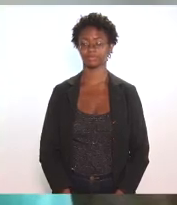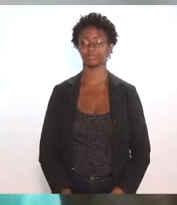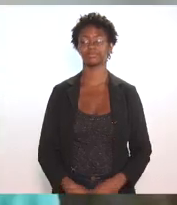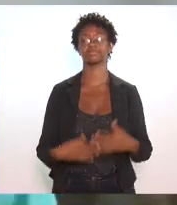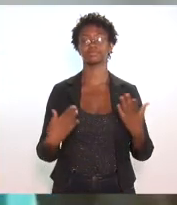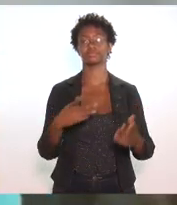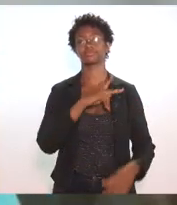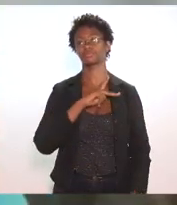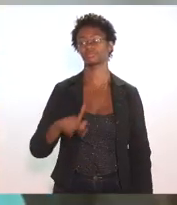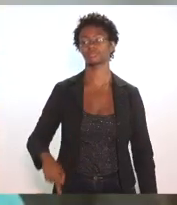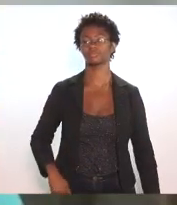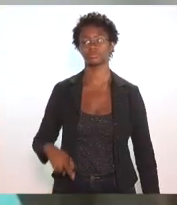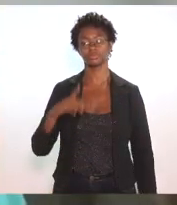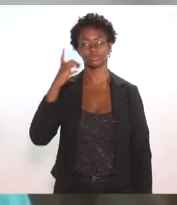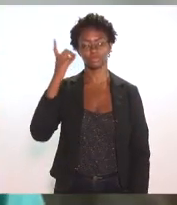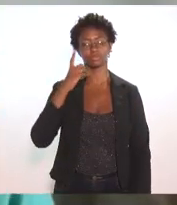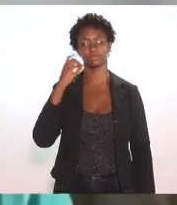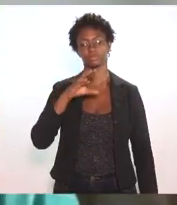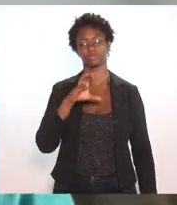presidente, deputada Célia,